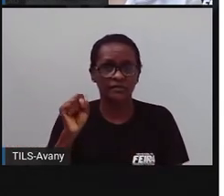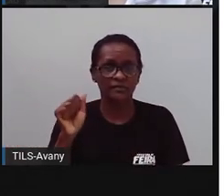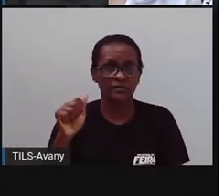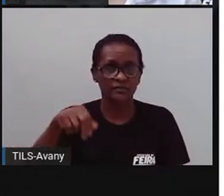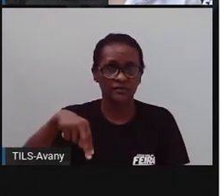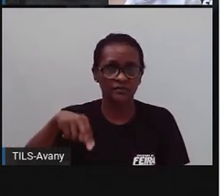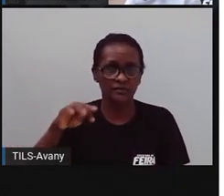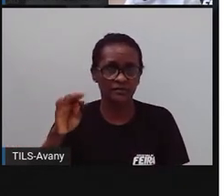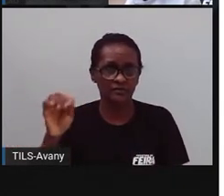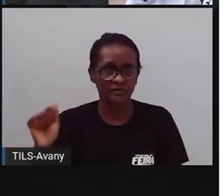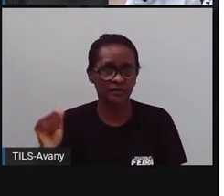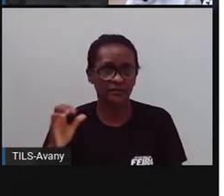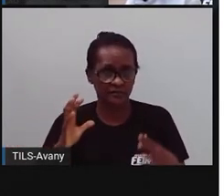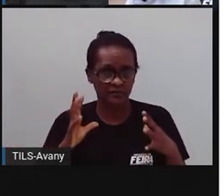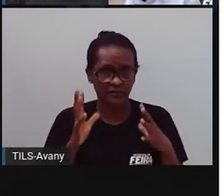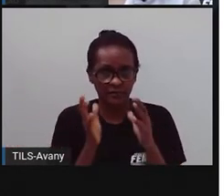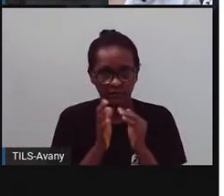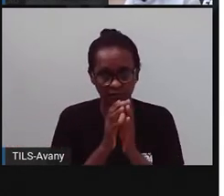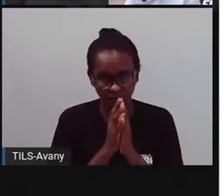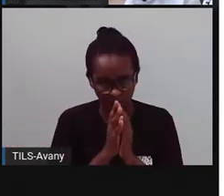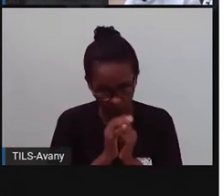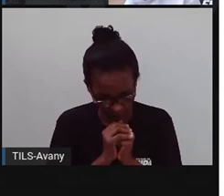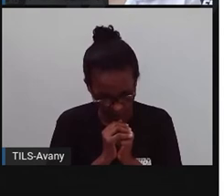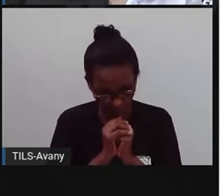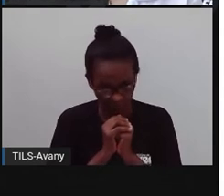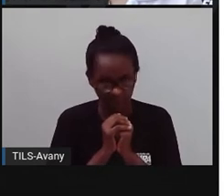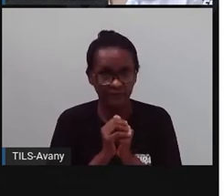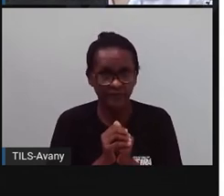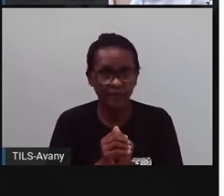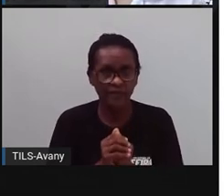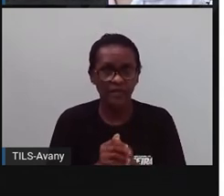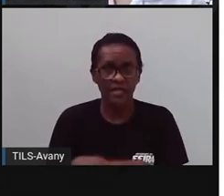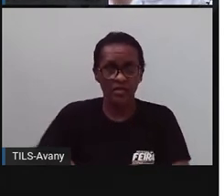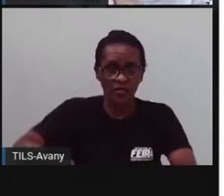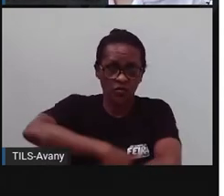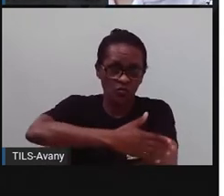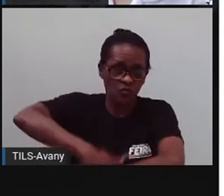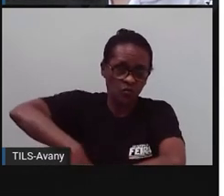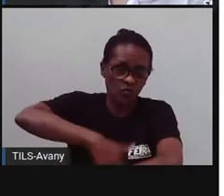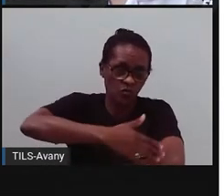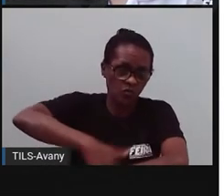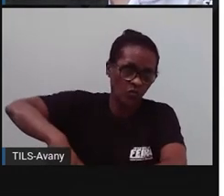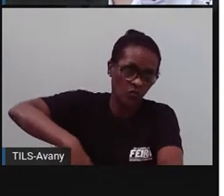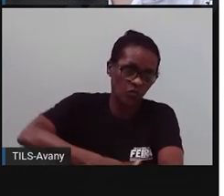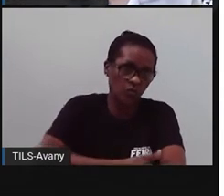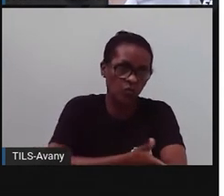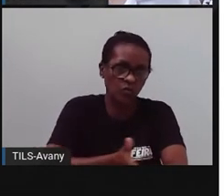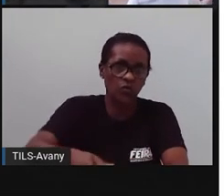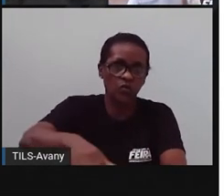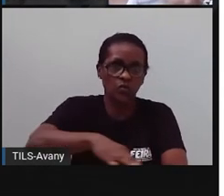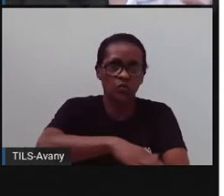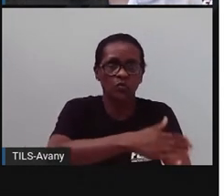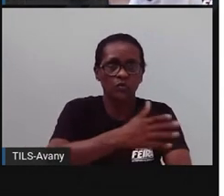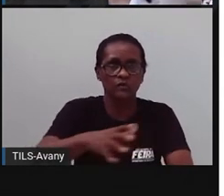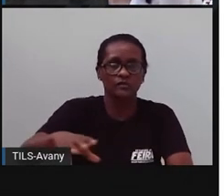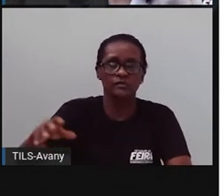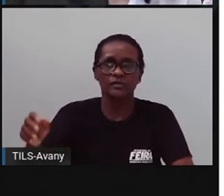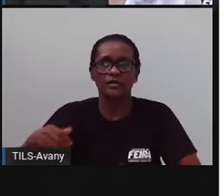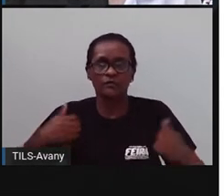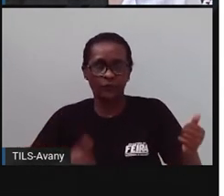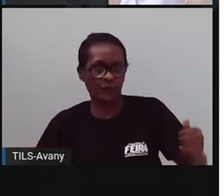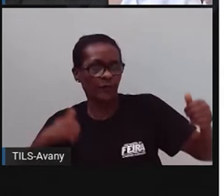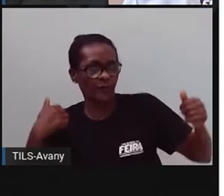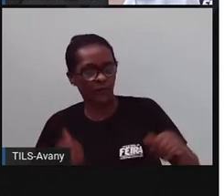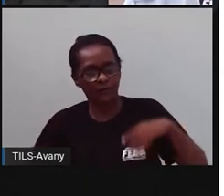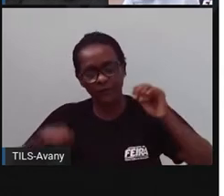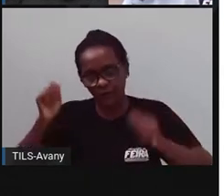As pessoas saem pelas ruas lá do centro da cidade, passam pelas ruas do comércio, né? E festejando com bandinhas de